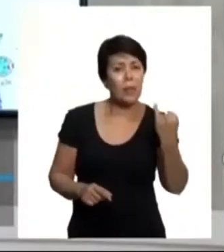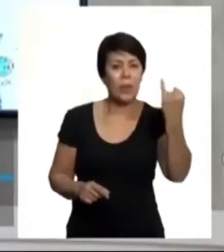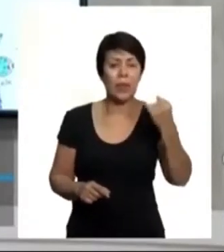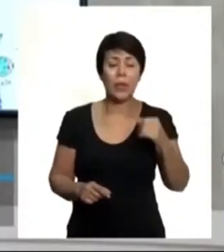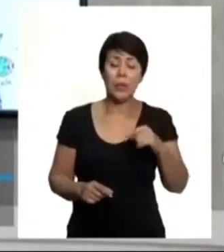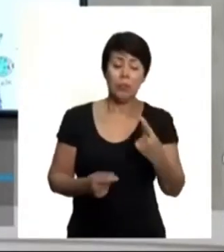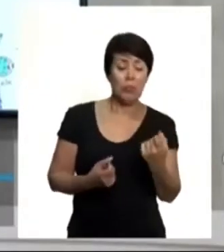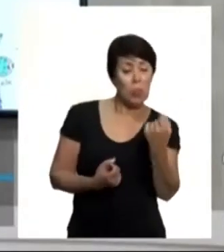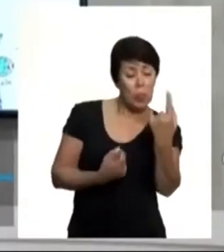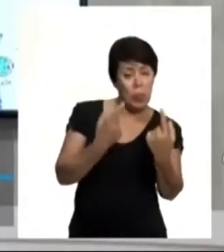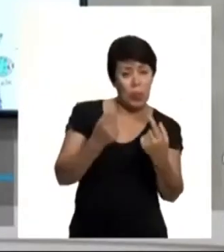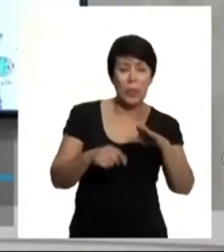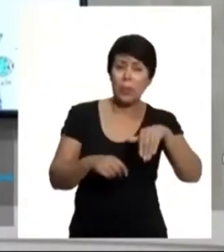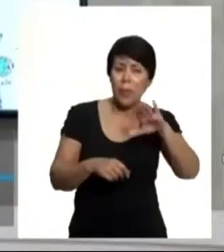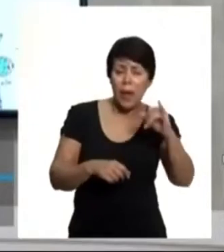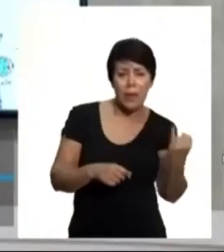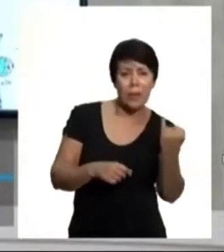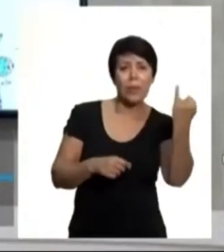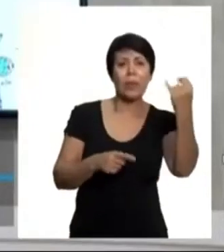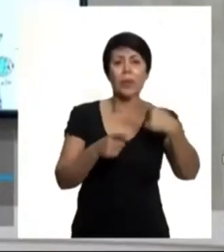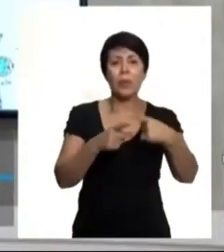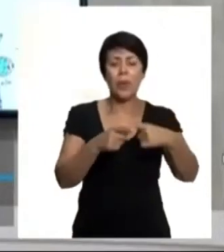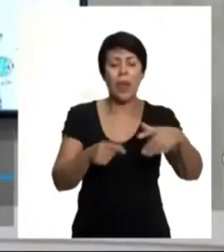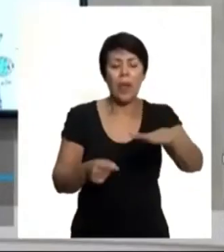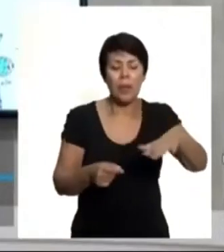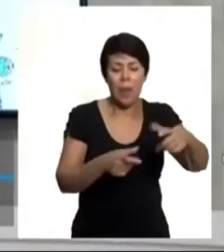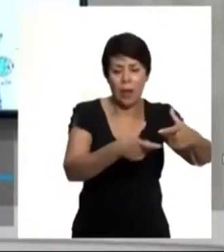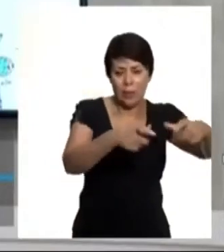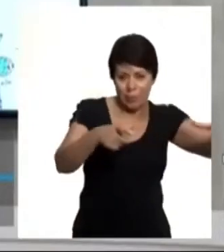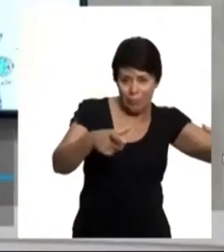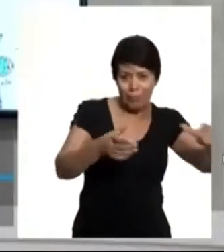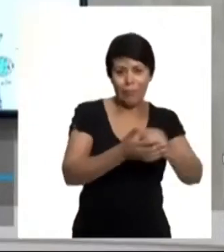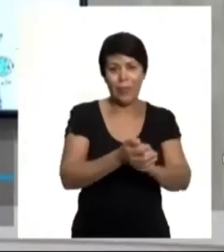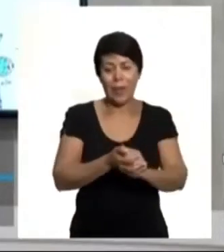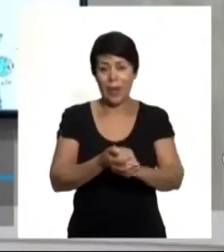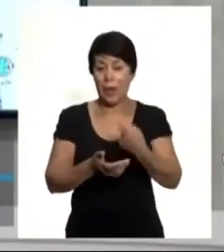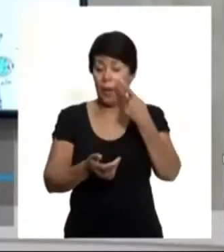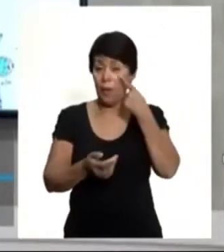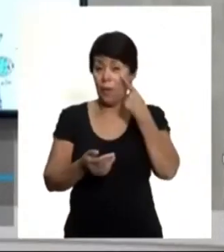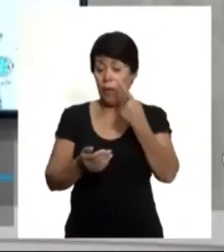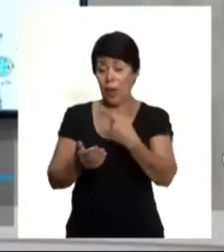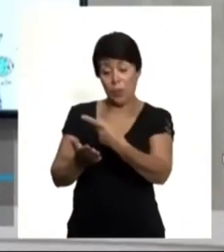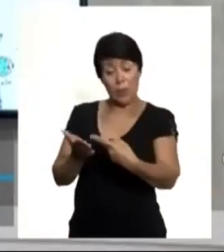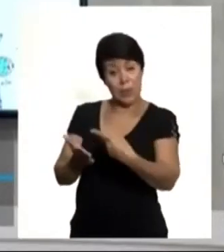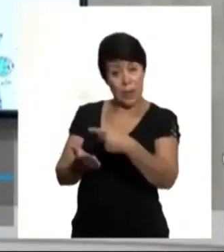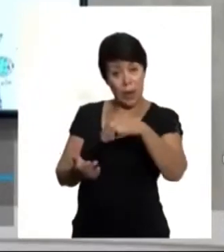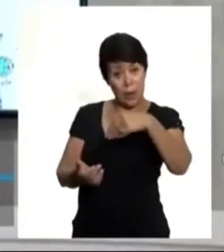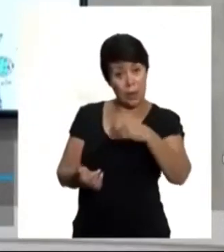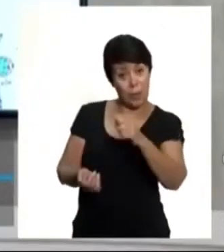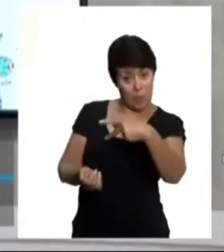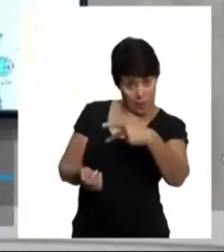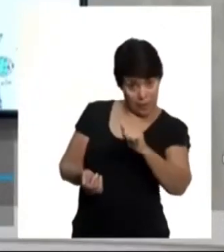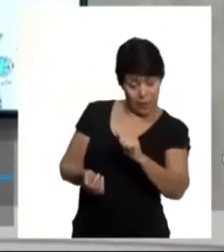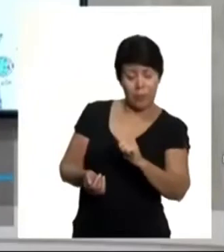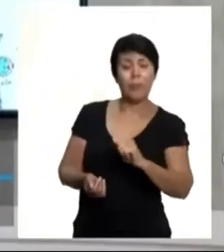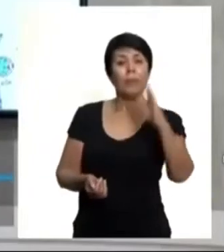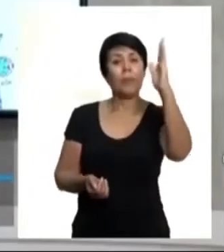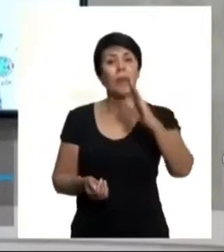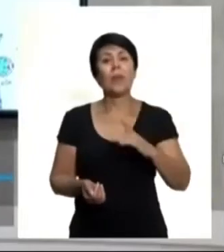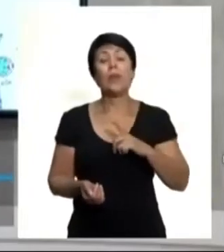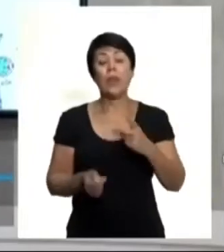mais relevantes porque polarizam uma área maior do espaço. Olhando aqui para o mapa, o Brasil tem